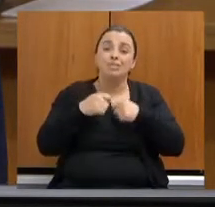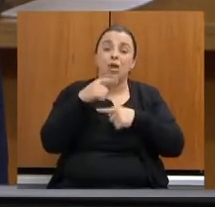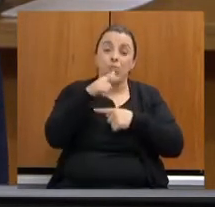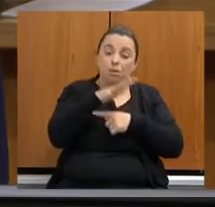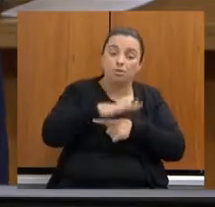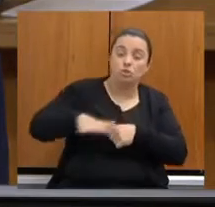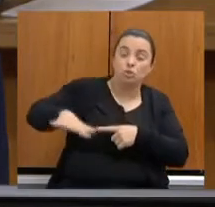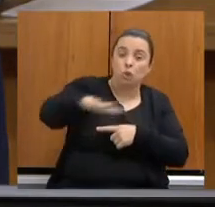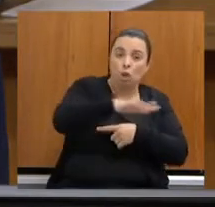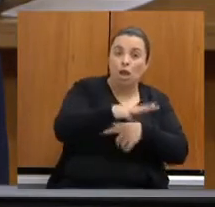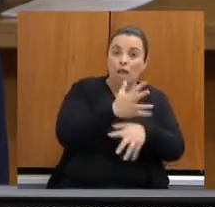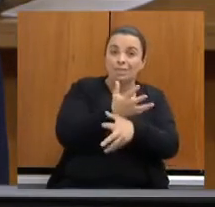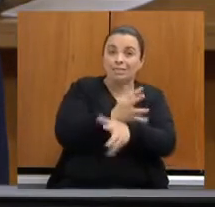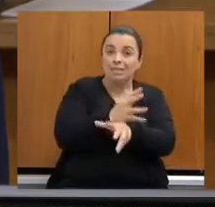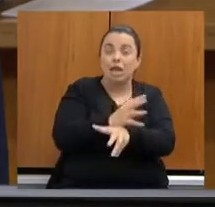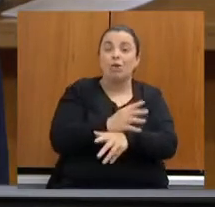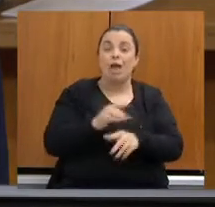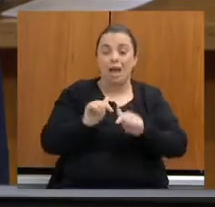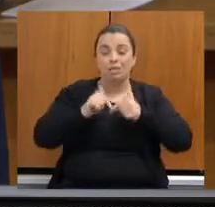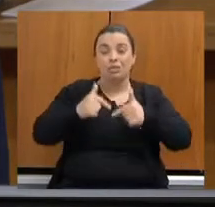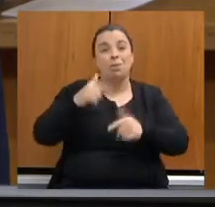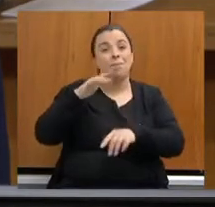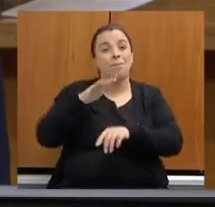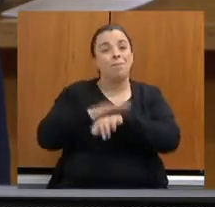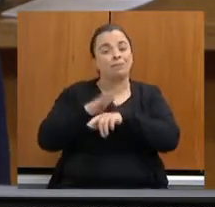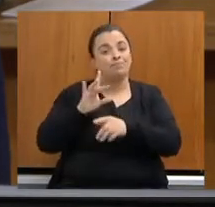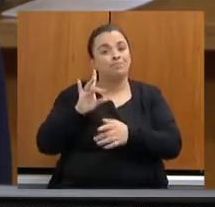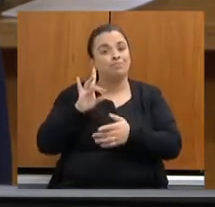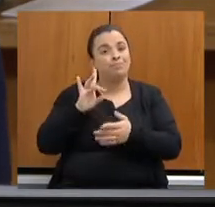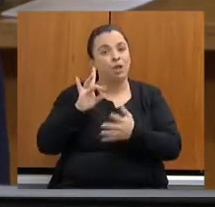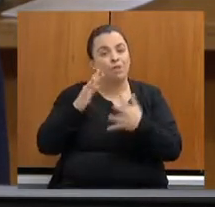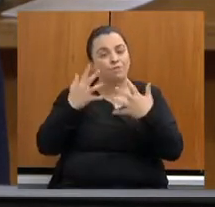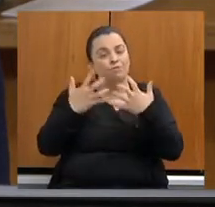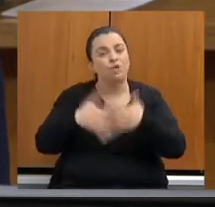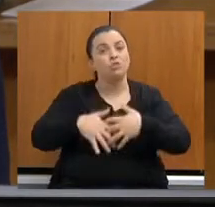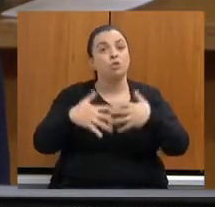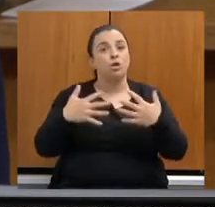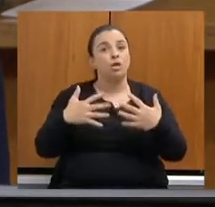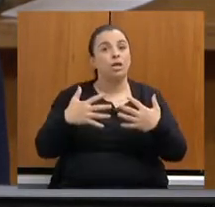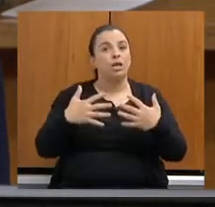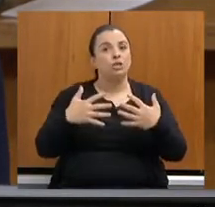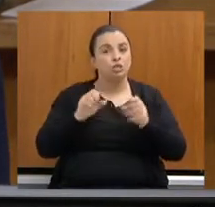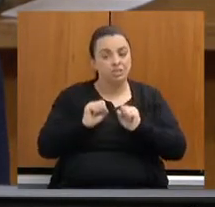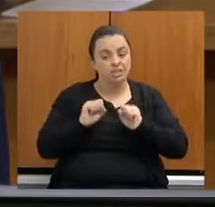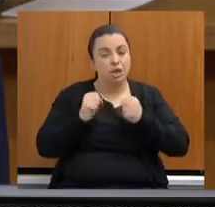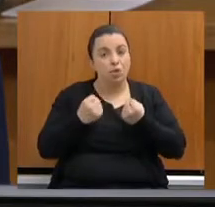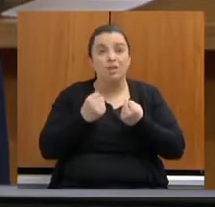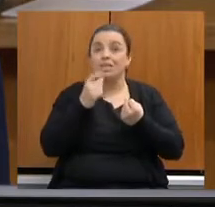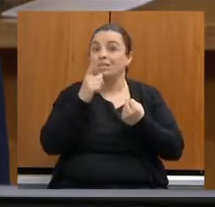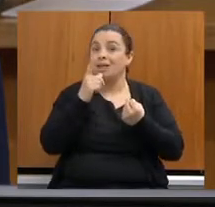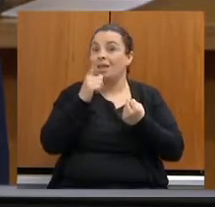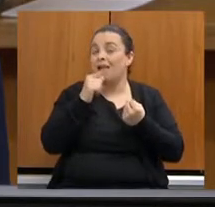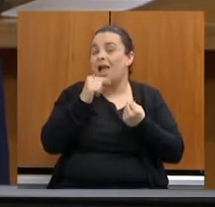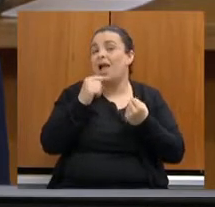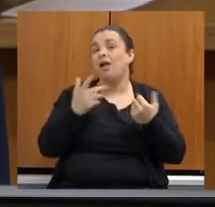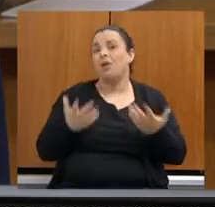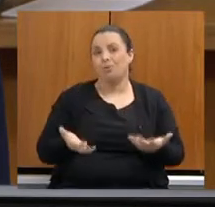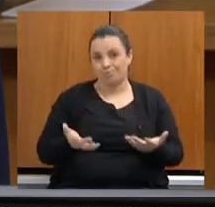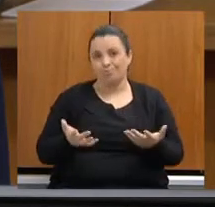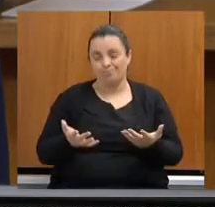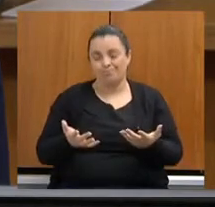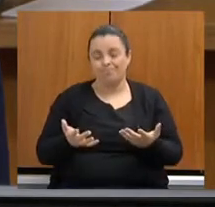realmente coisas mais efetivas do ponto de vista de segurança ido porque chove assim como